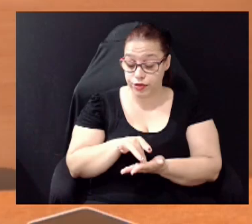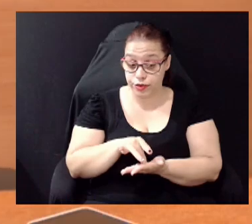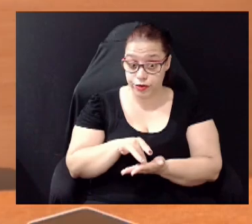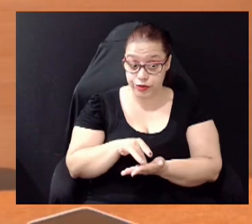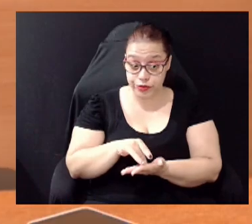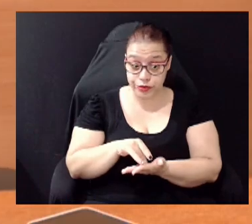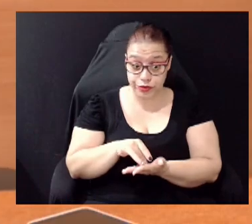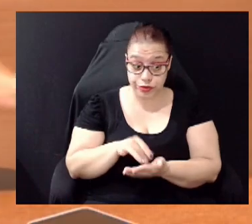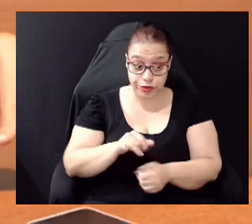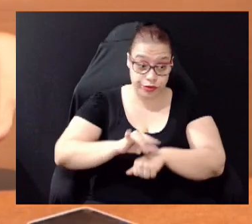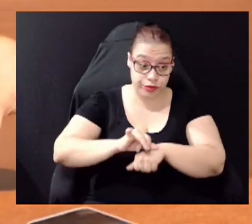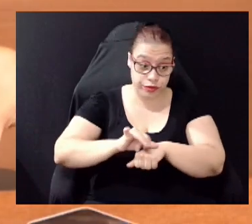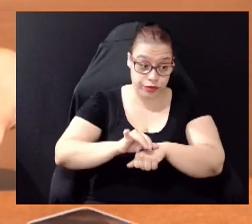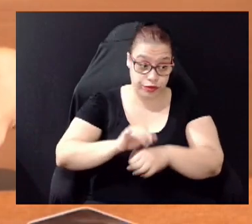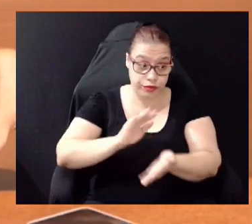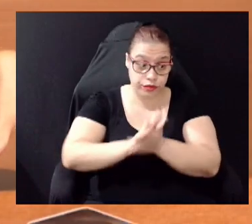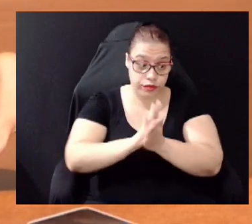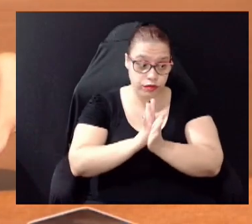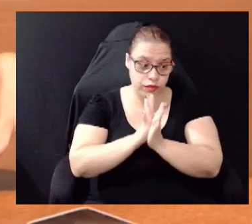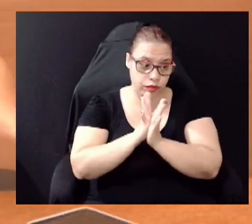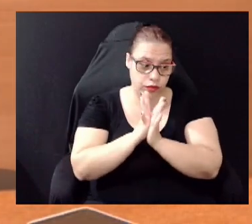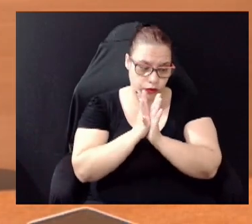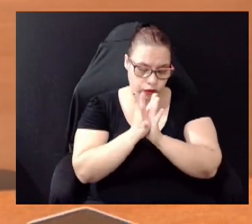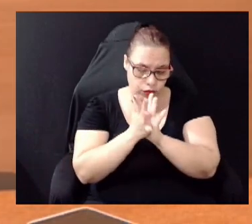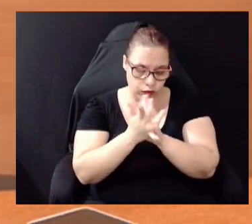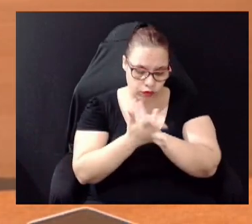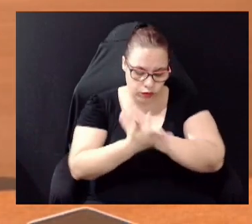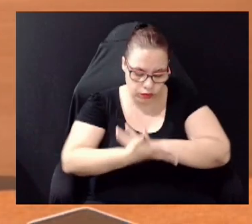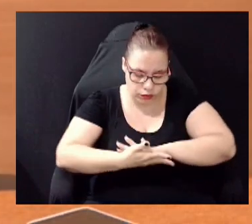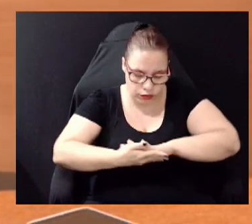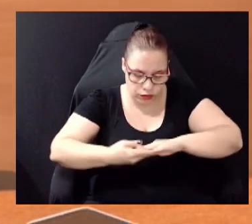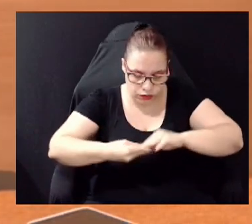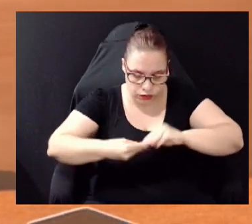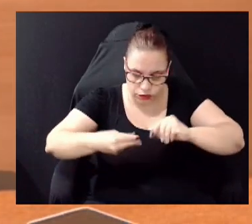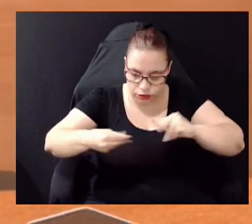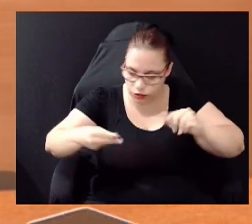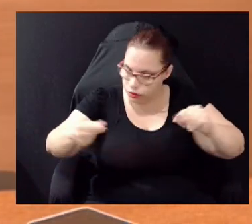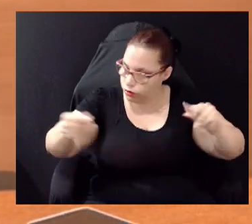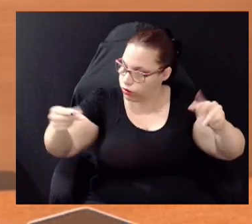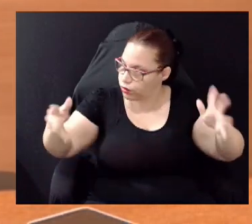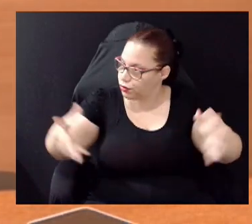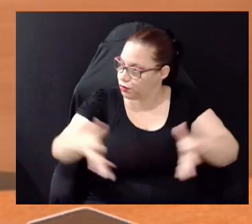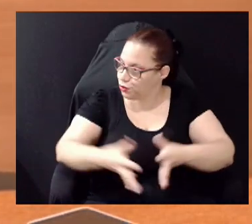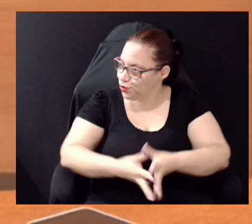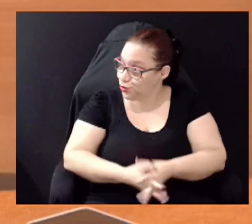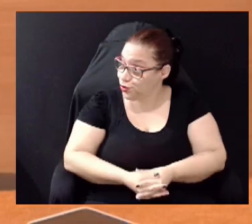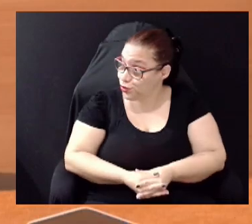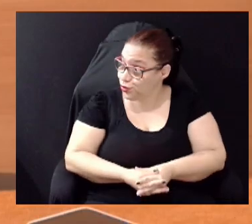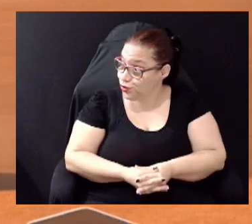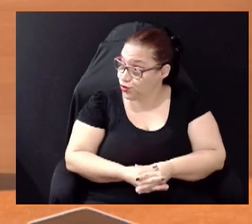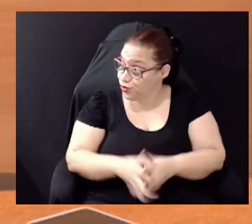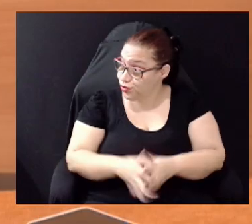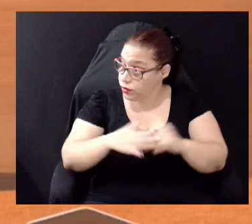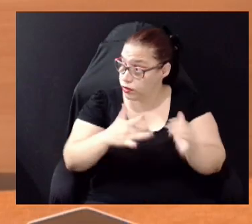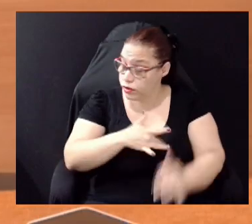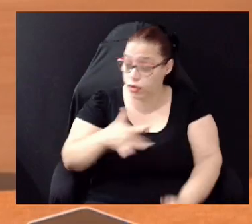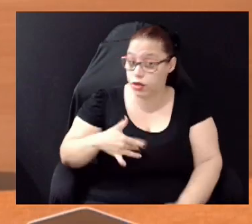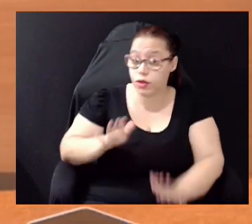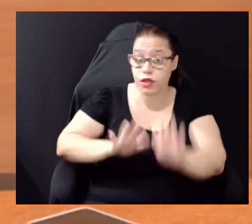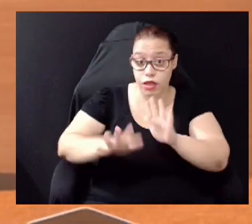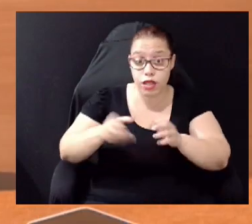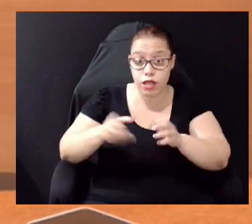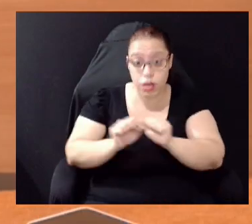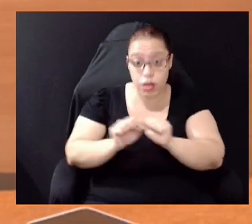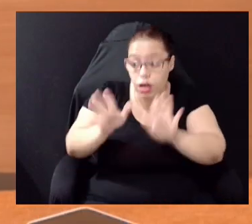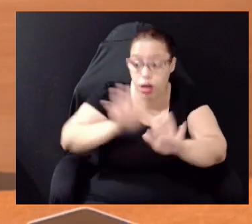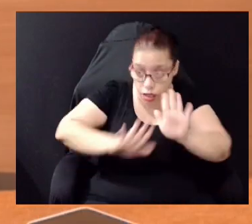vão massacrando a classe trabalhadora e depois aparece, né, o serviço de saúde para cuidar. É claro que a gente quer que se cuide